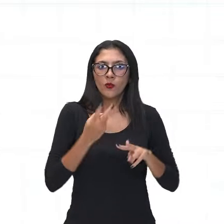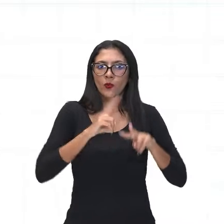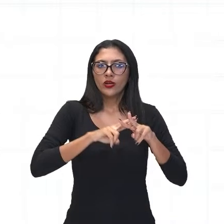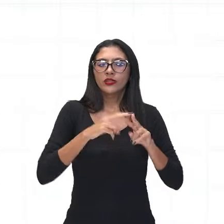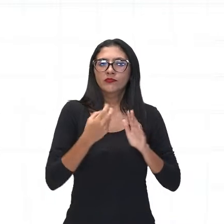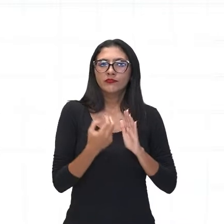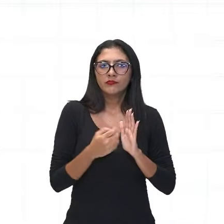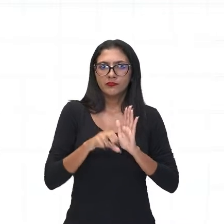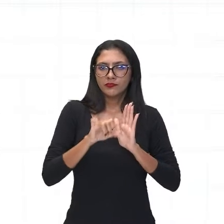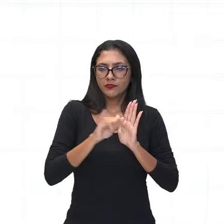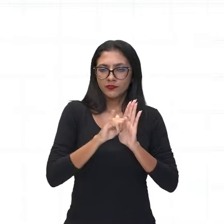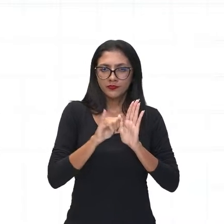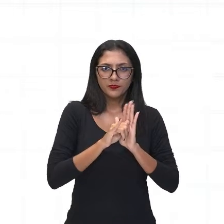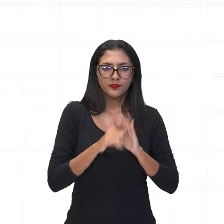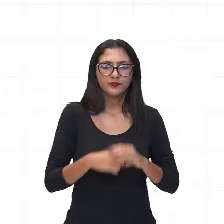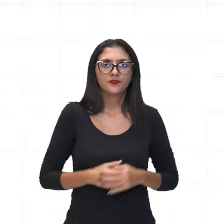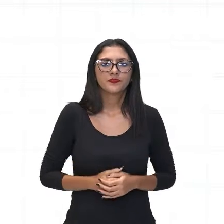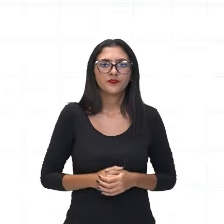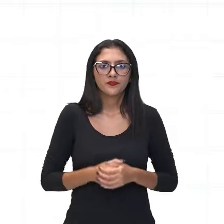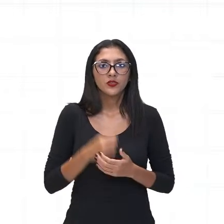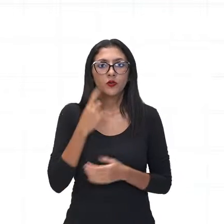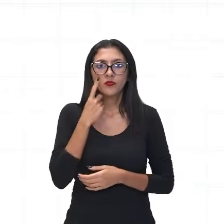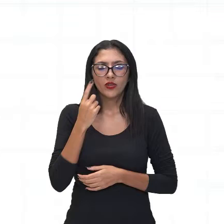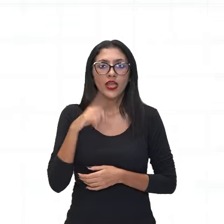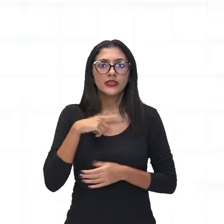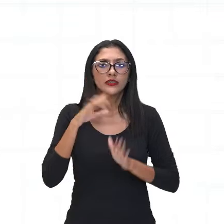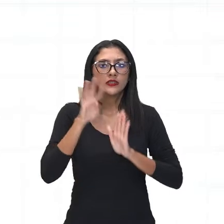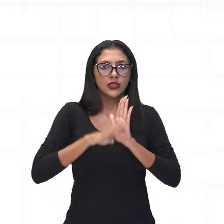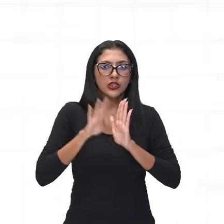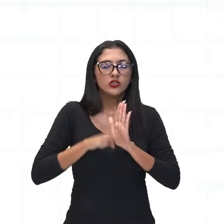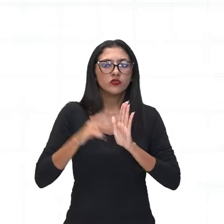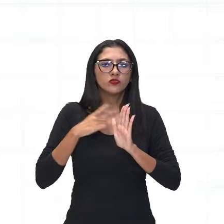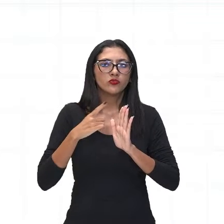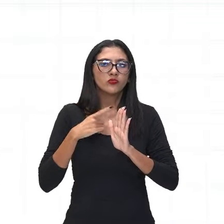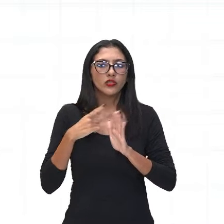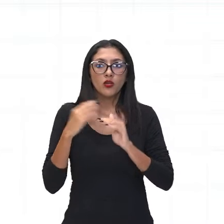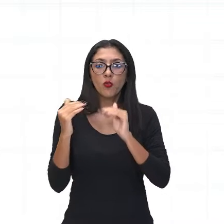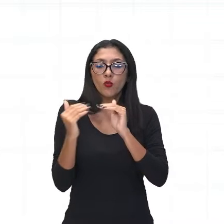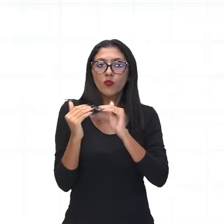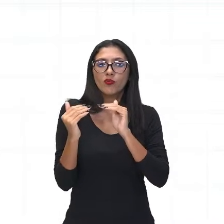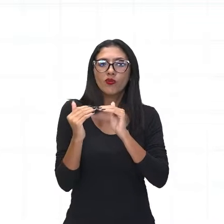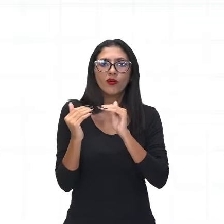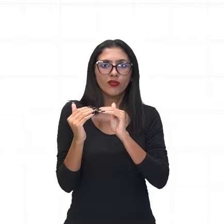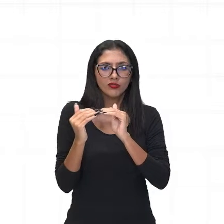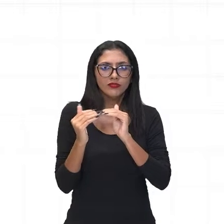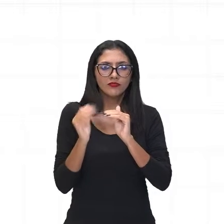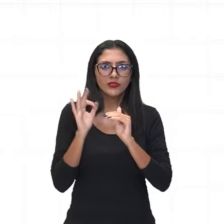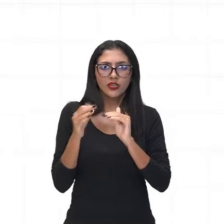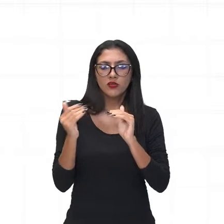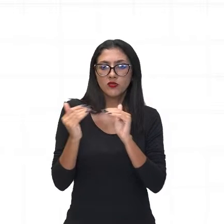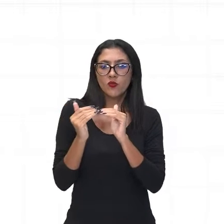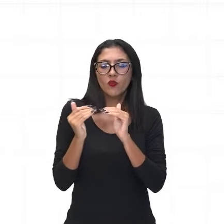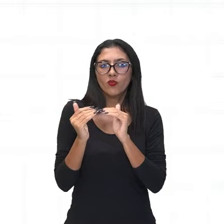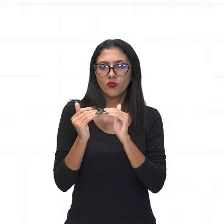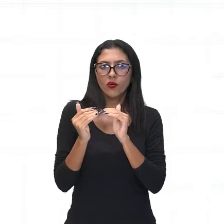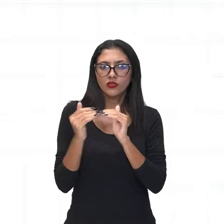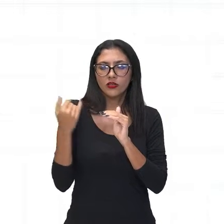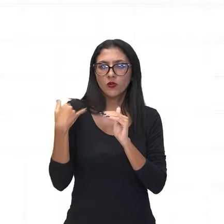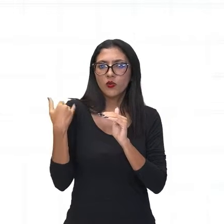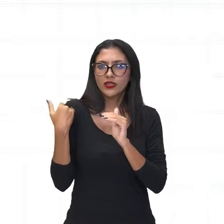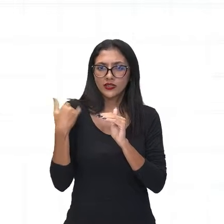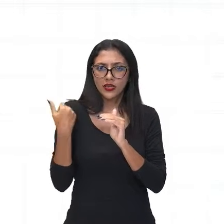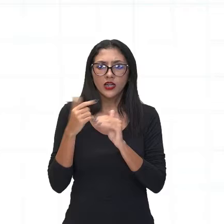texto faz um movimento argumentativo de sustentação, concordando com essa redução